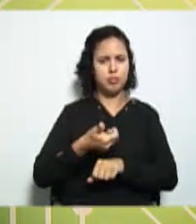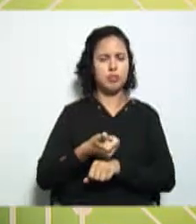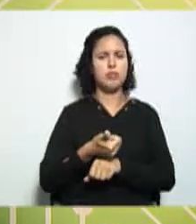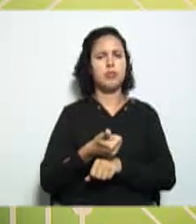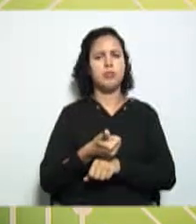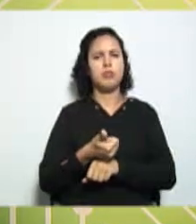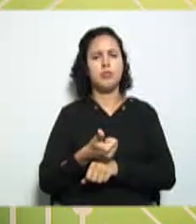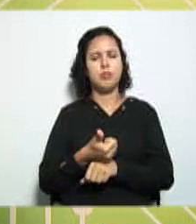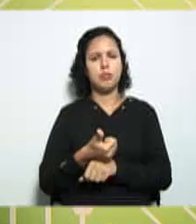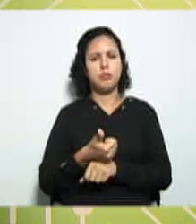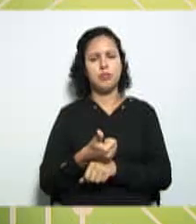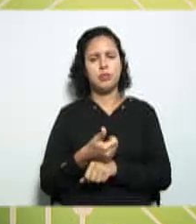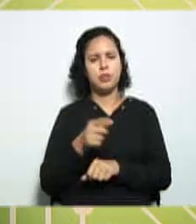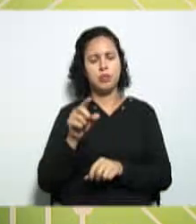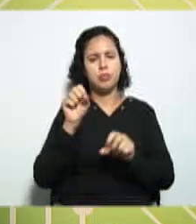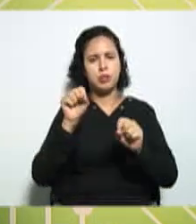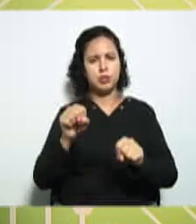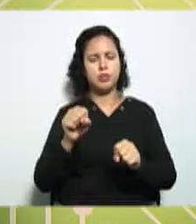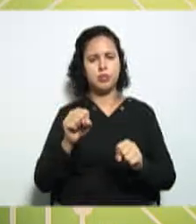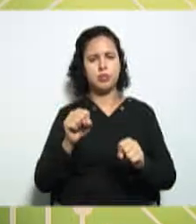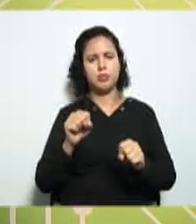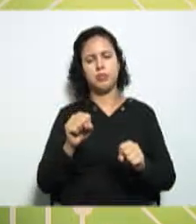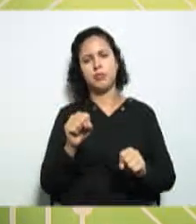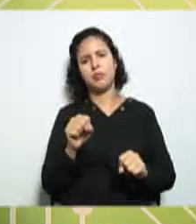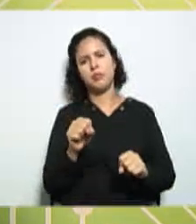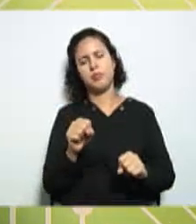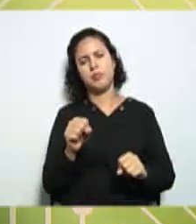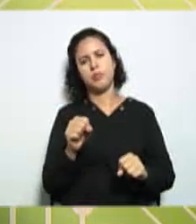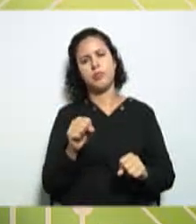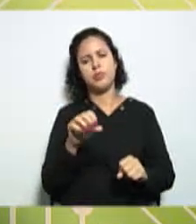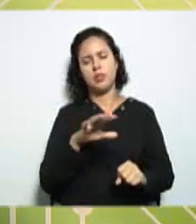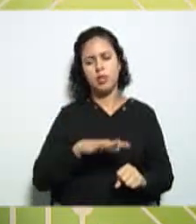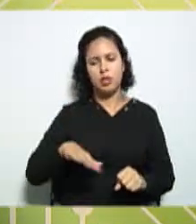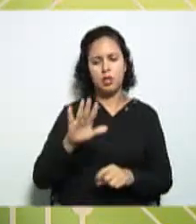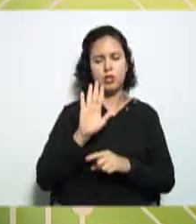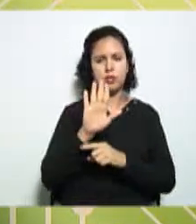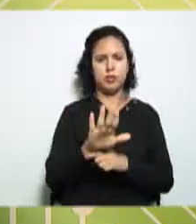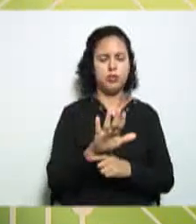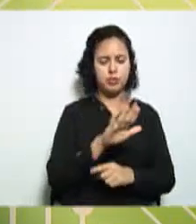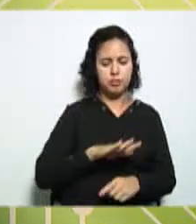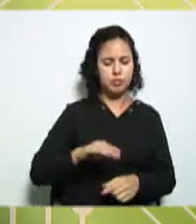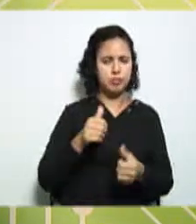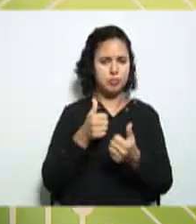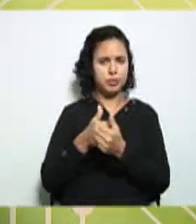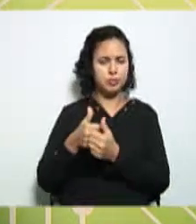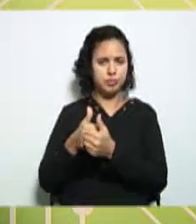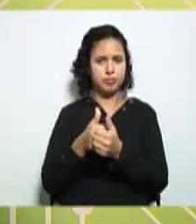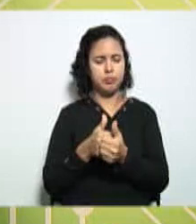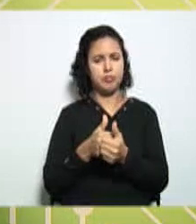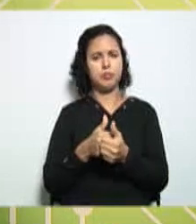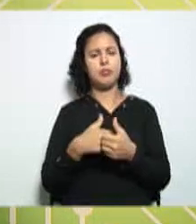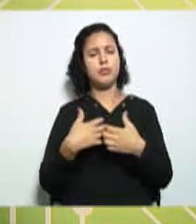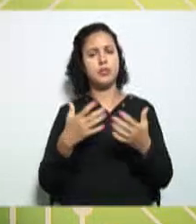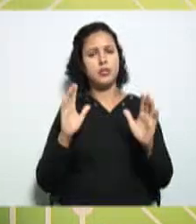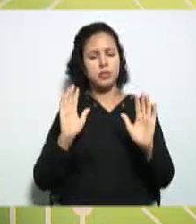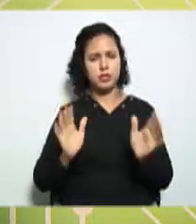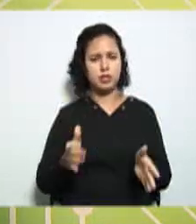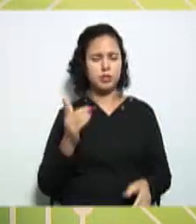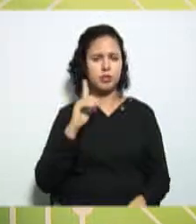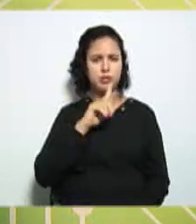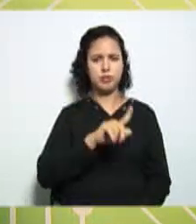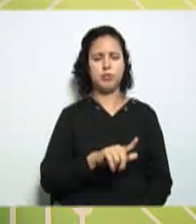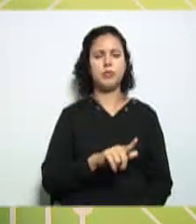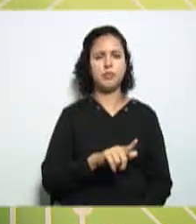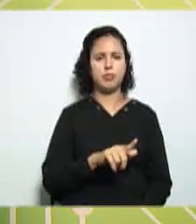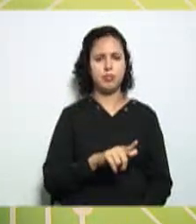habilidades, você possa contribuir para a sua região. Agora, já que nós conseguimos, né,